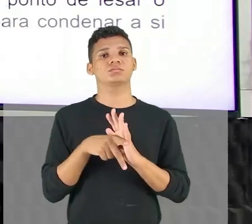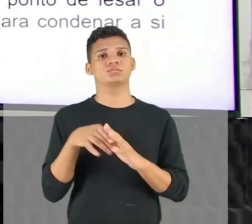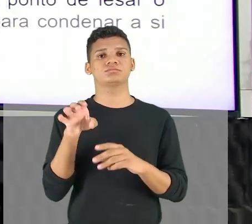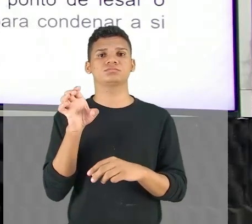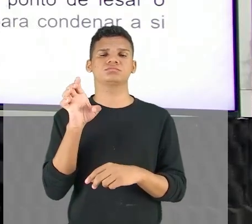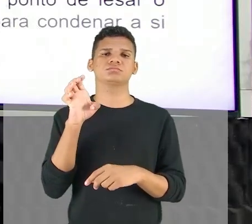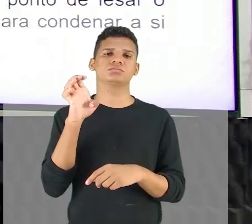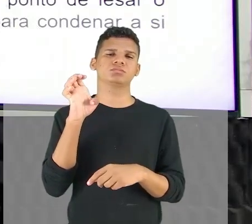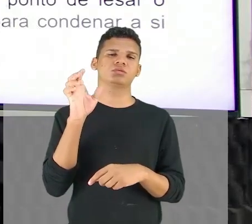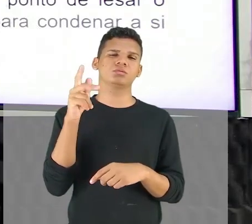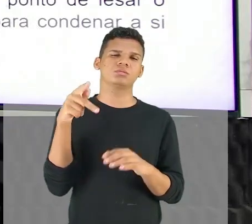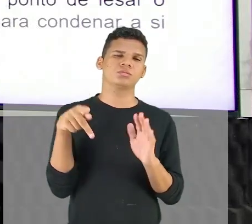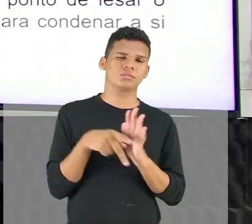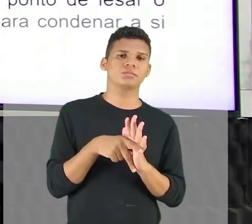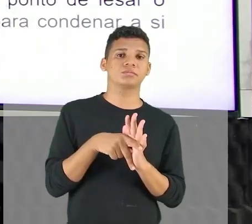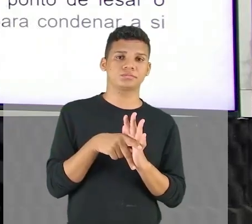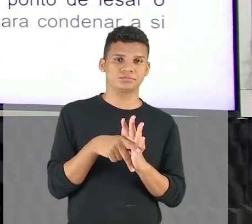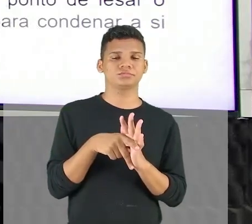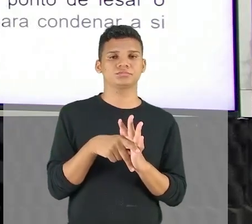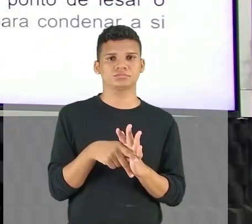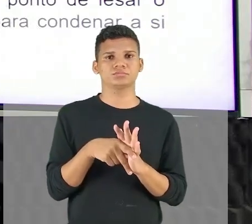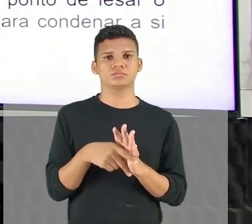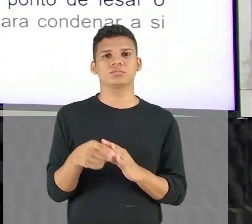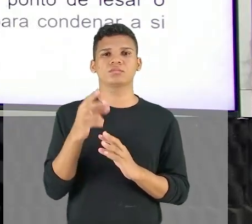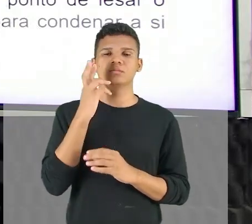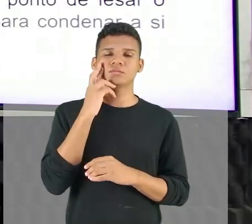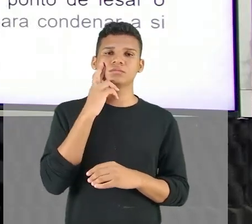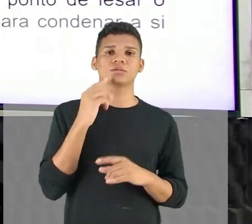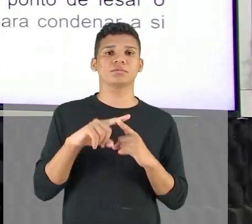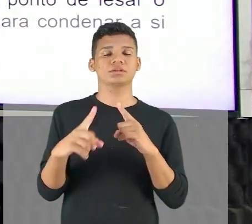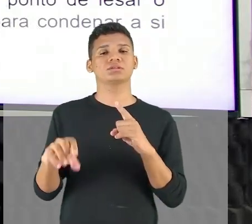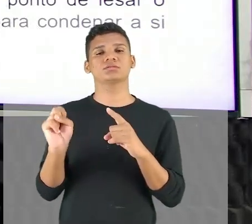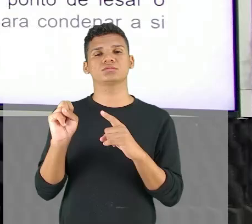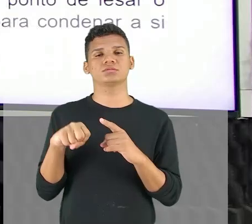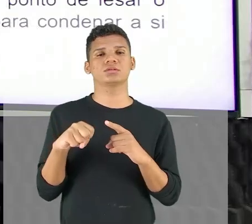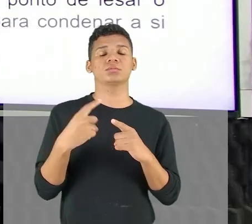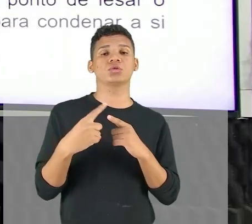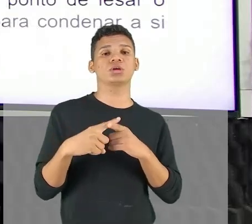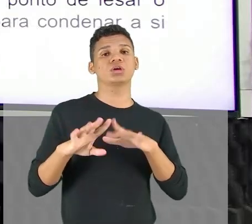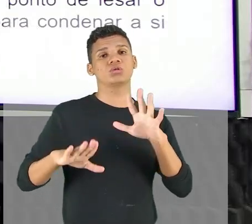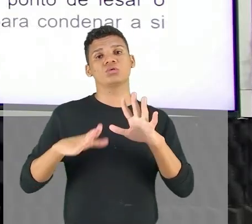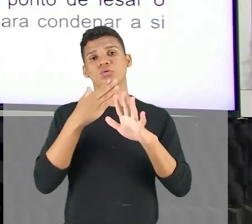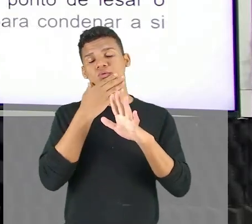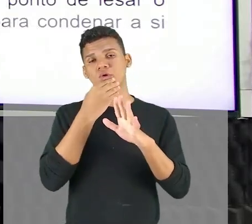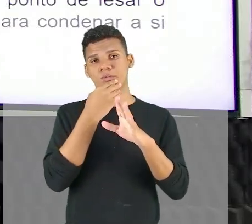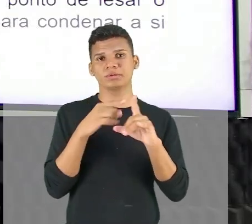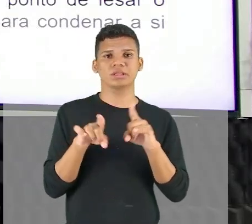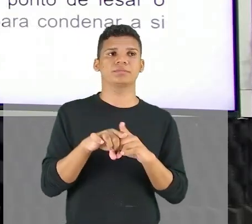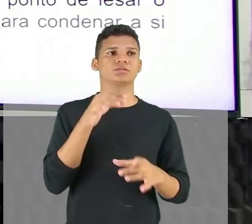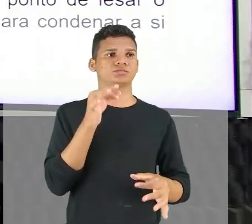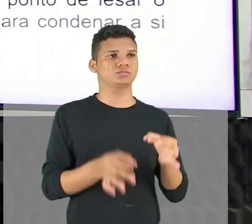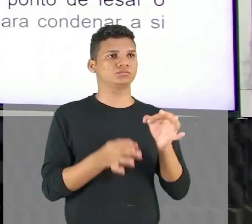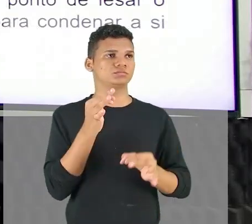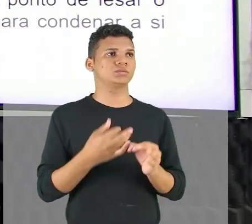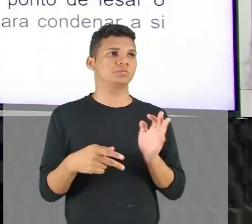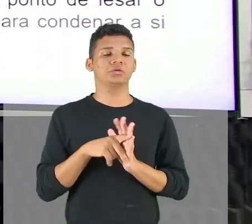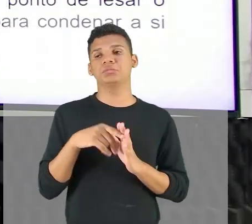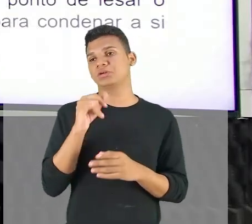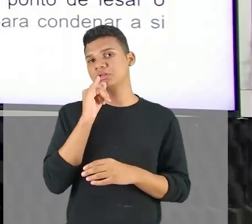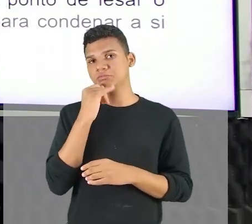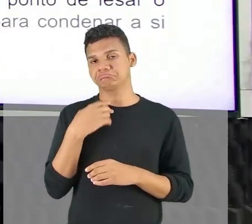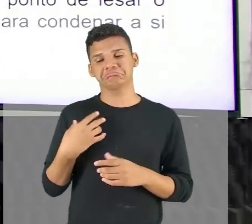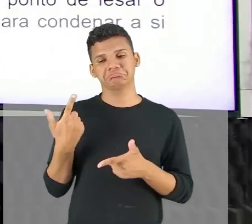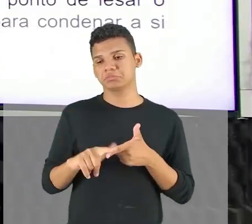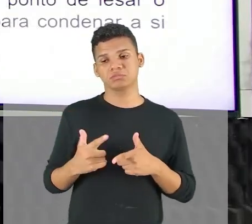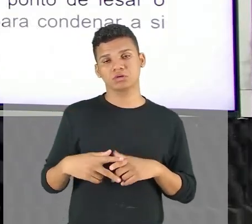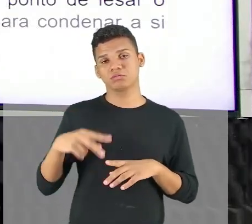de natureza, que devem certamente ser grandes quando os homens podem ser juízes em causa própria, pois